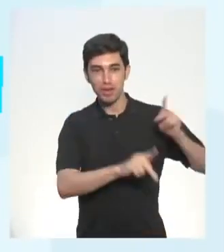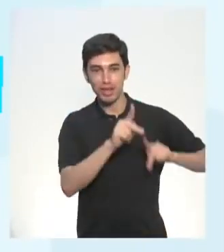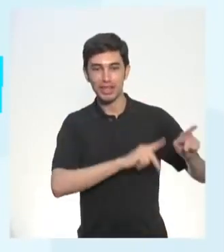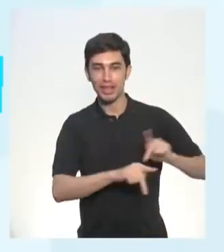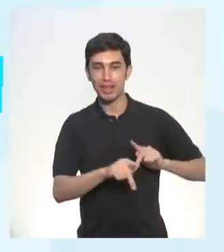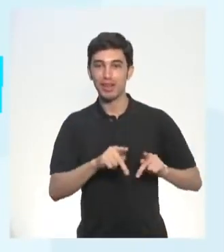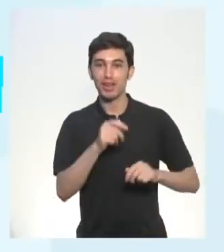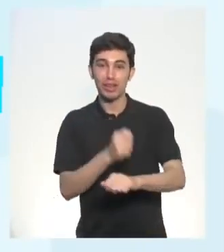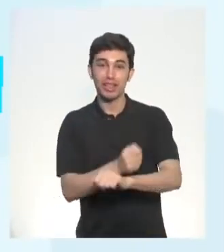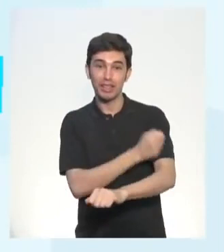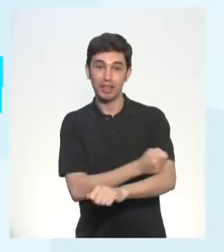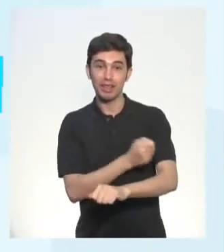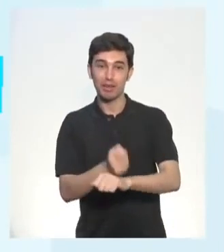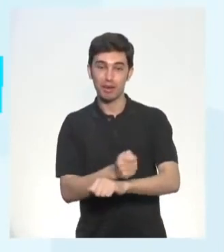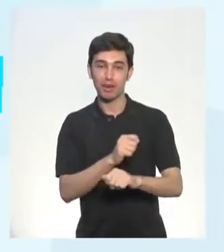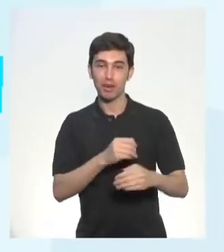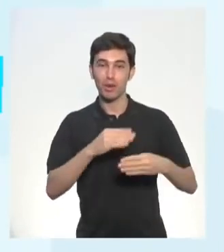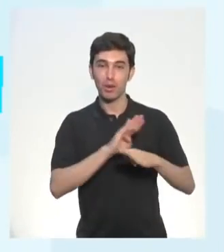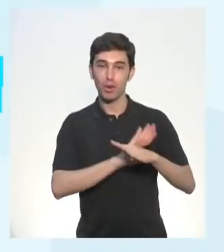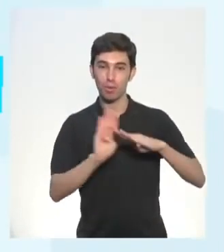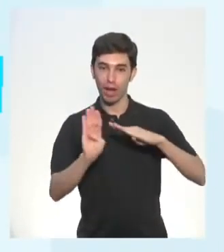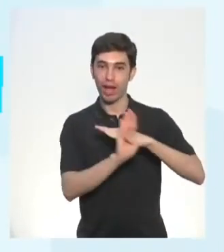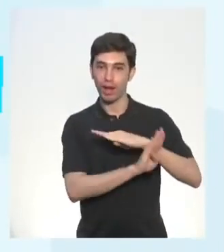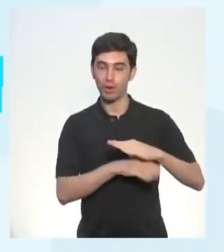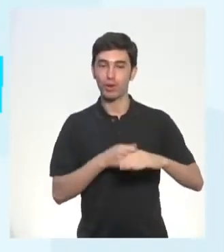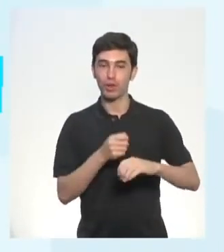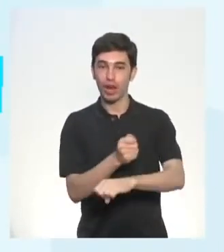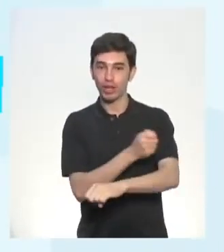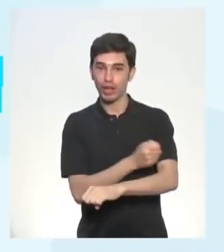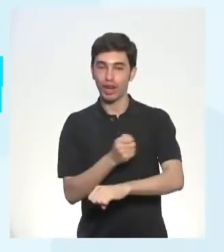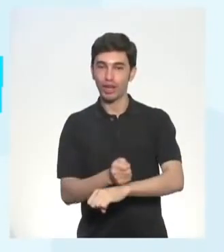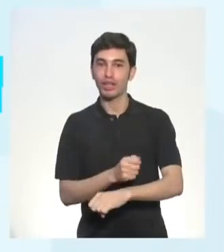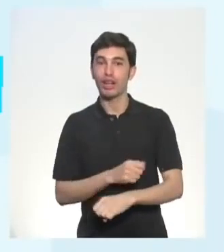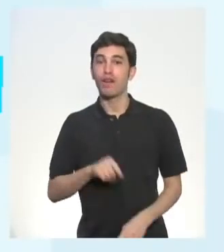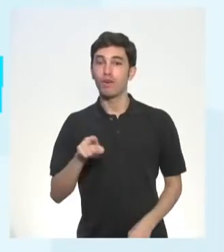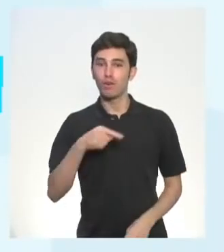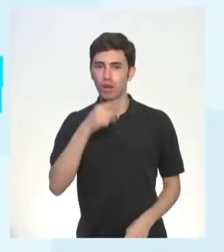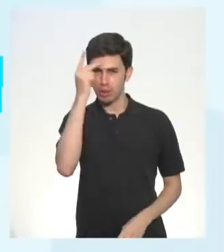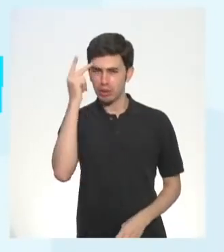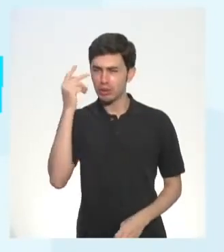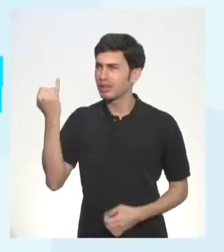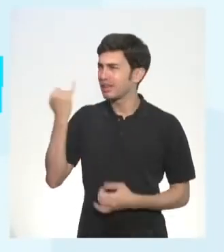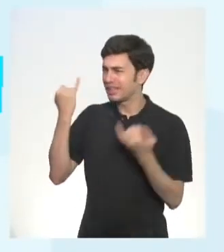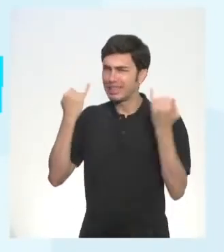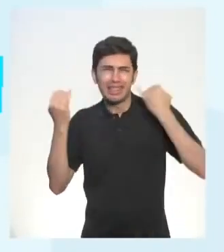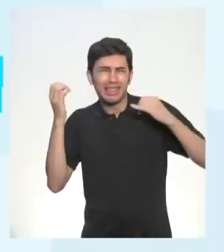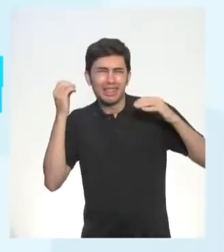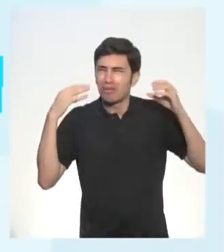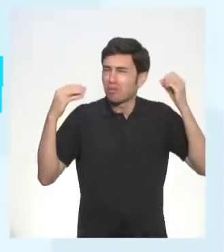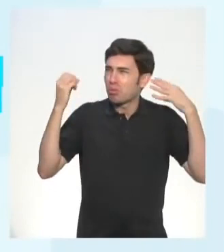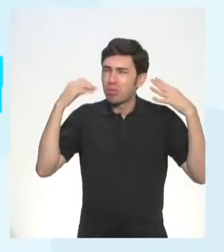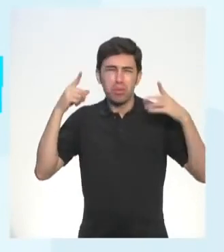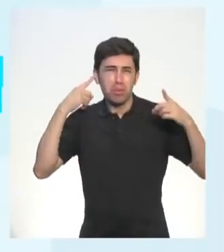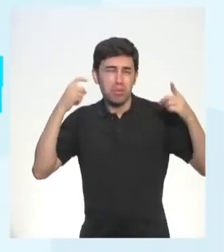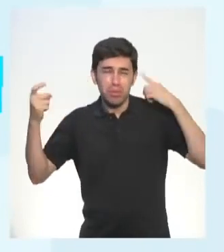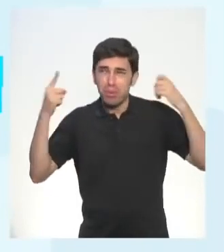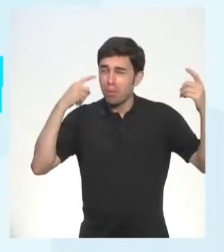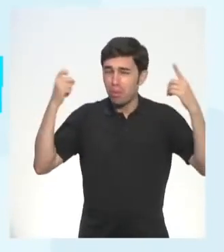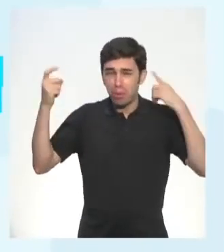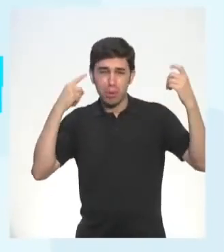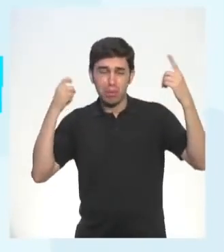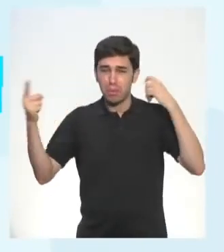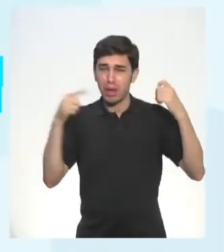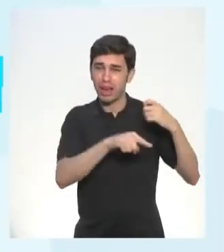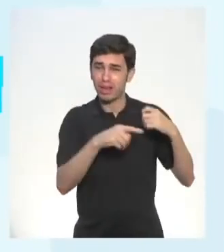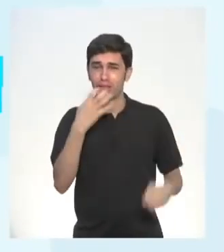artifícios barulhentos, assustando as crianças, os demais moradores do bairro e também os seus animais